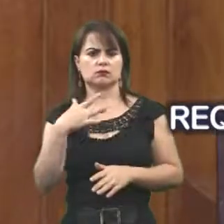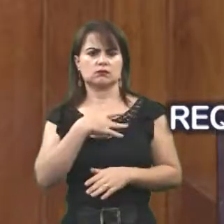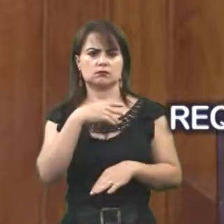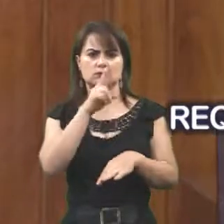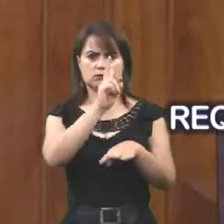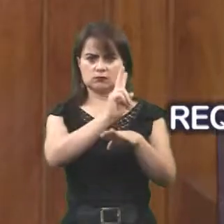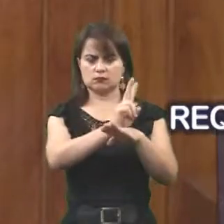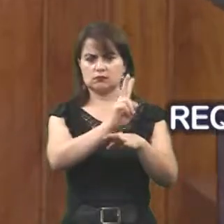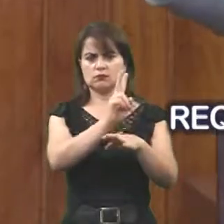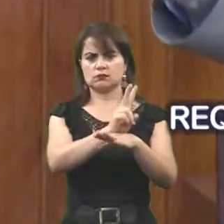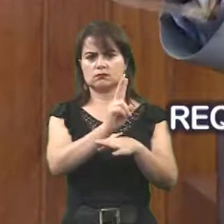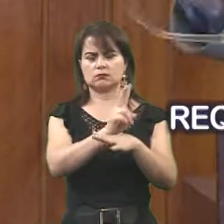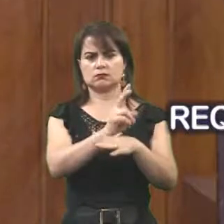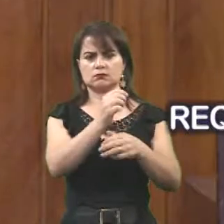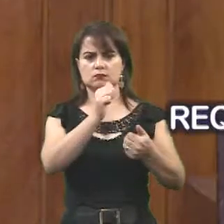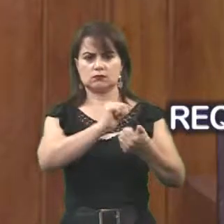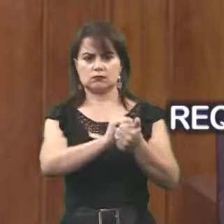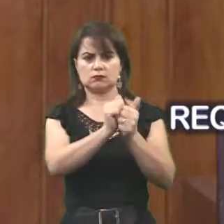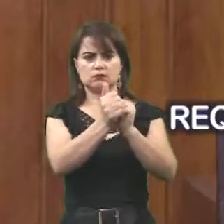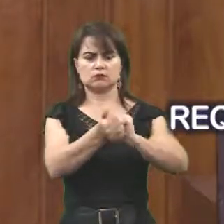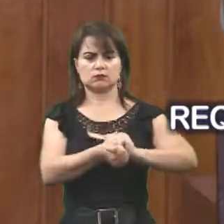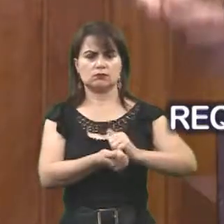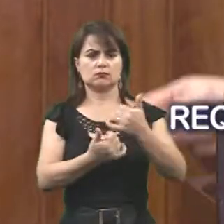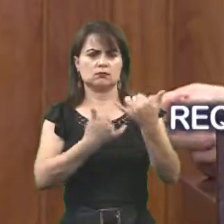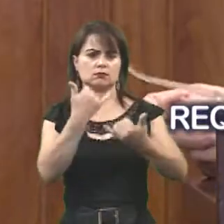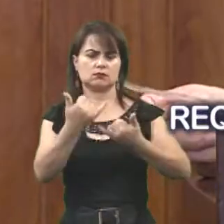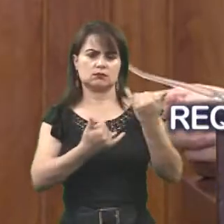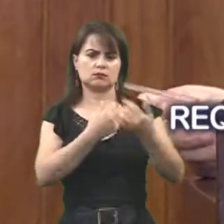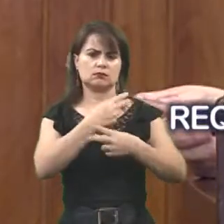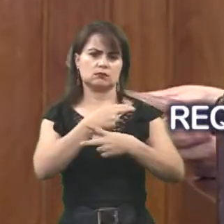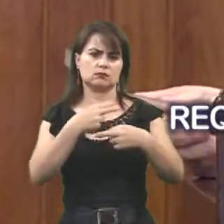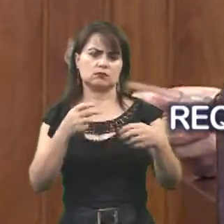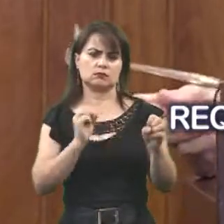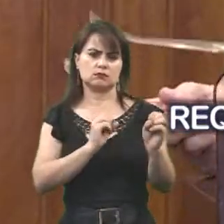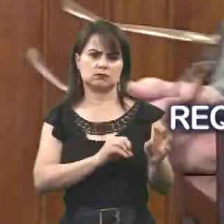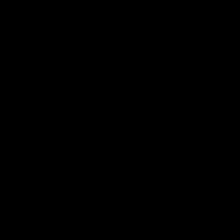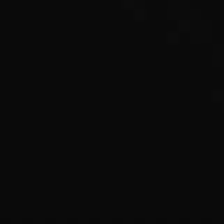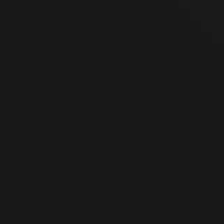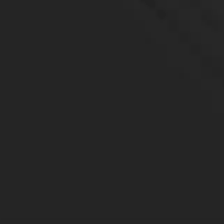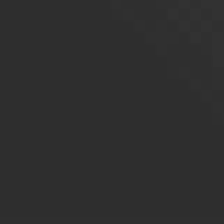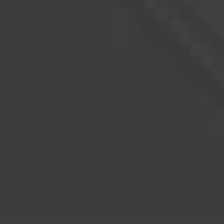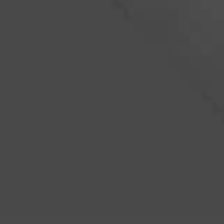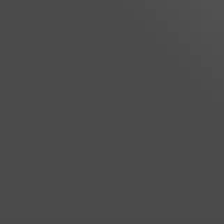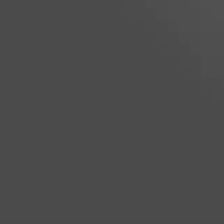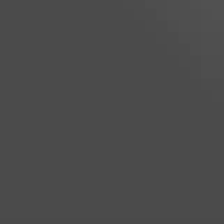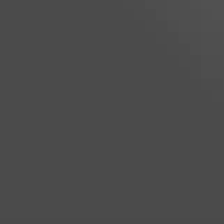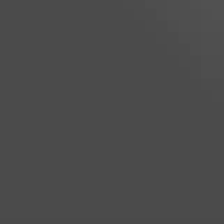se falou aí em matéria de saúde e, portanto, de educação também. Muito obrigado pela atenção.